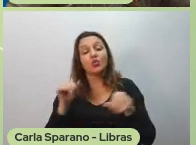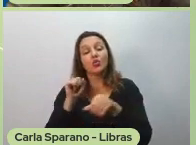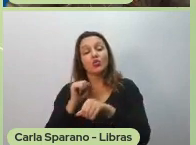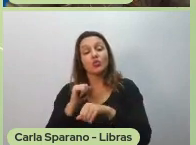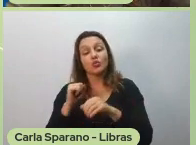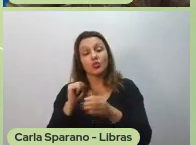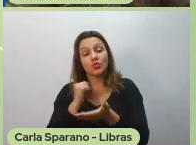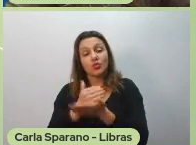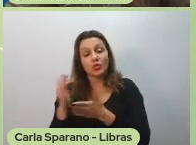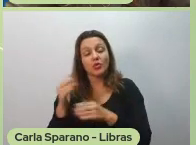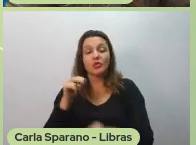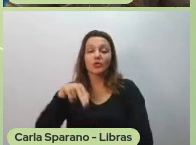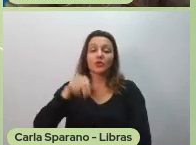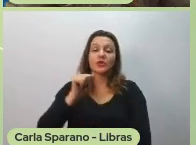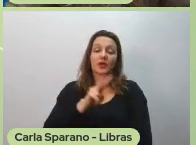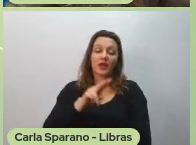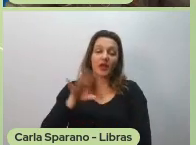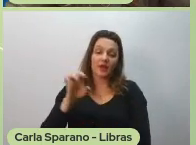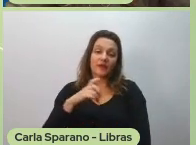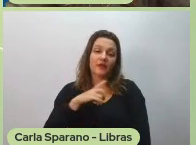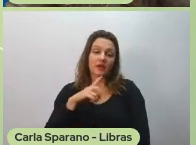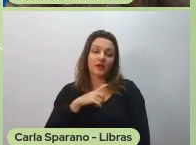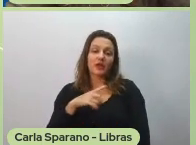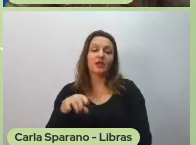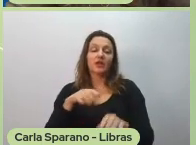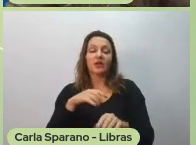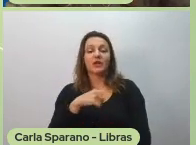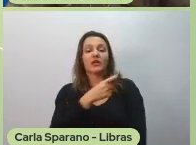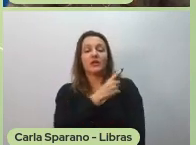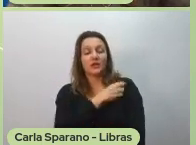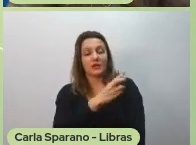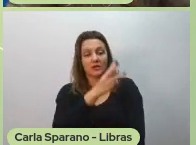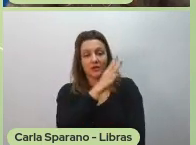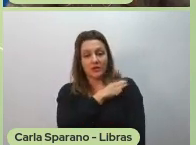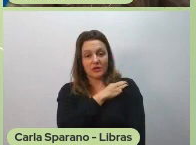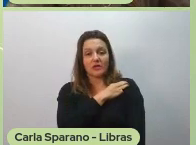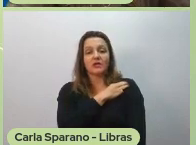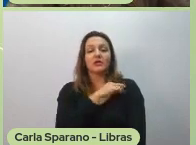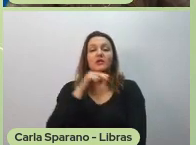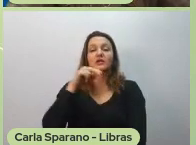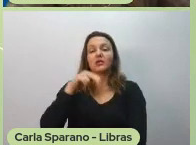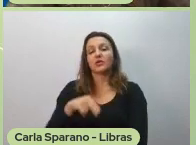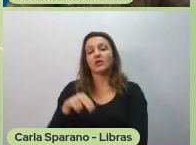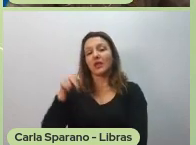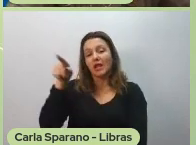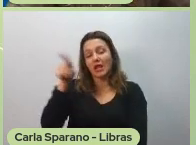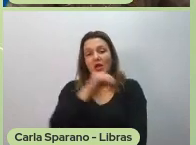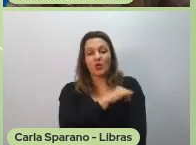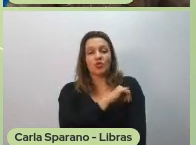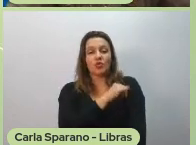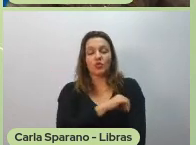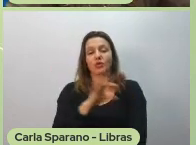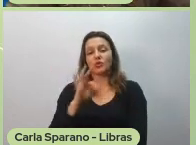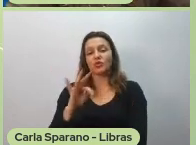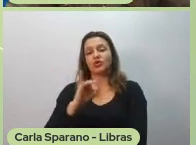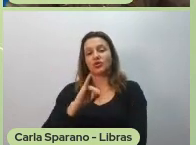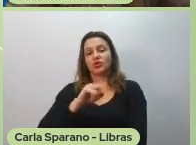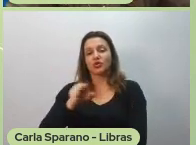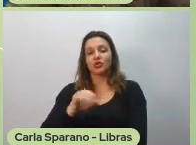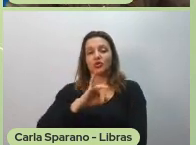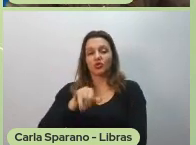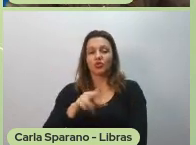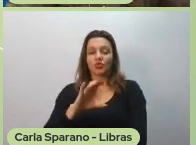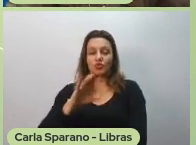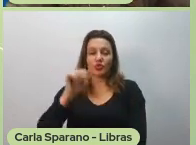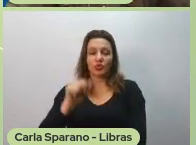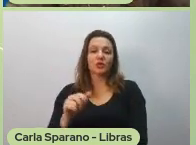formação de ensino médio diferenciada no Núcleo Avançado de Educação, no NAVE, na Tijuca e também em Pernambuco, que a gente traz esses egressos do